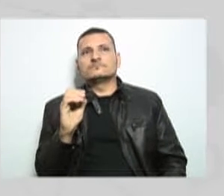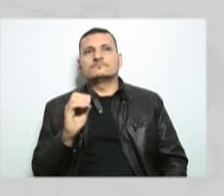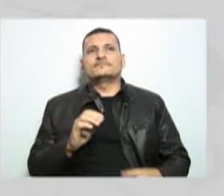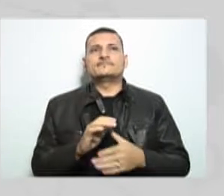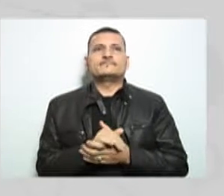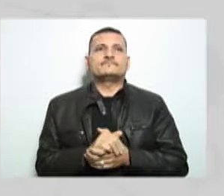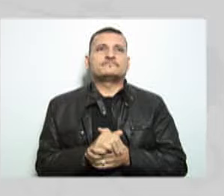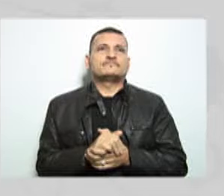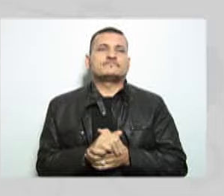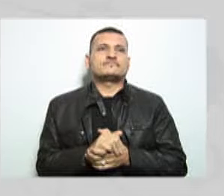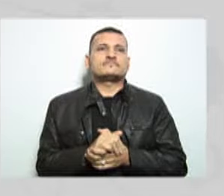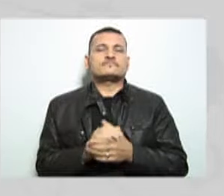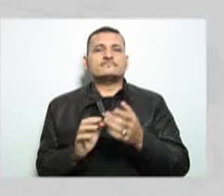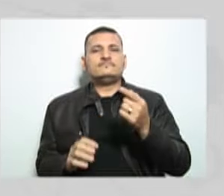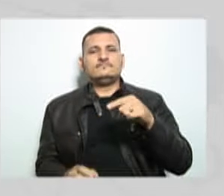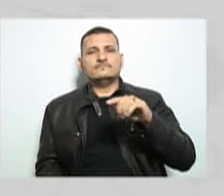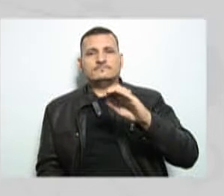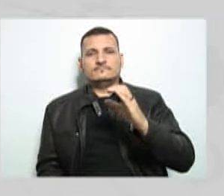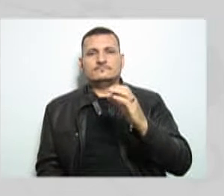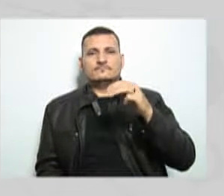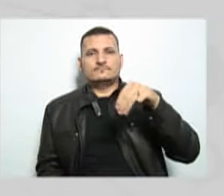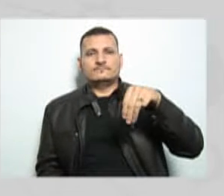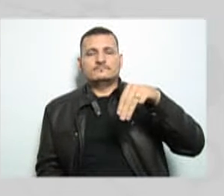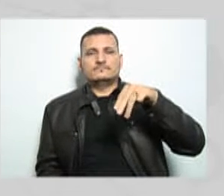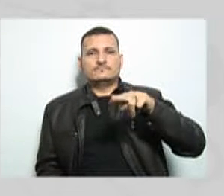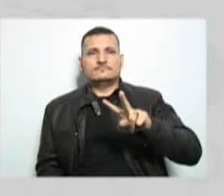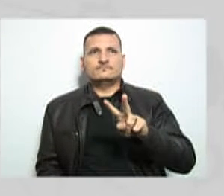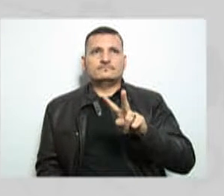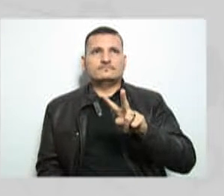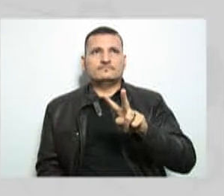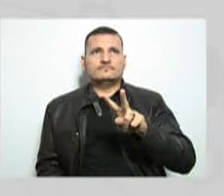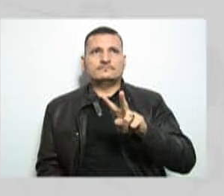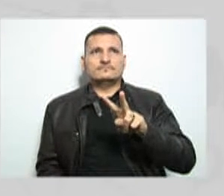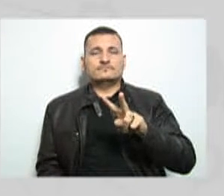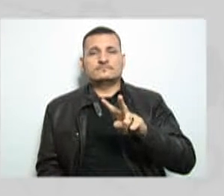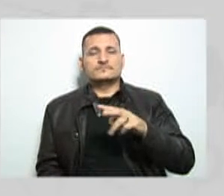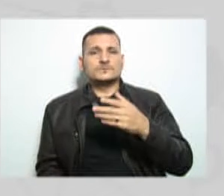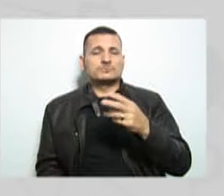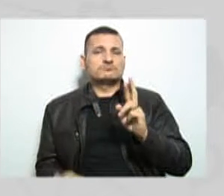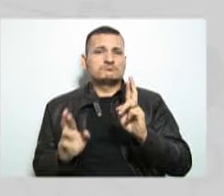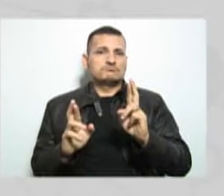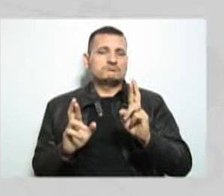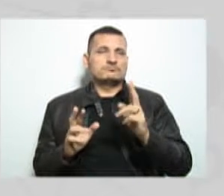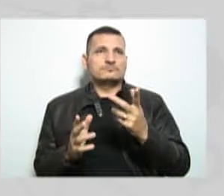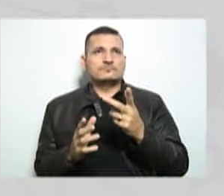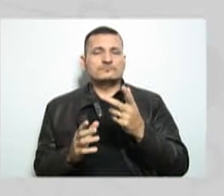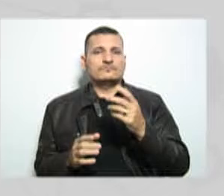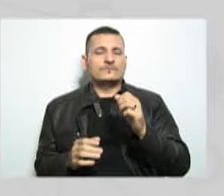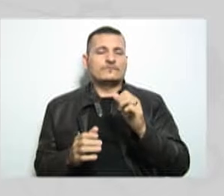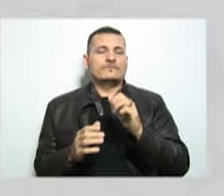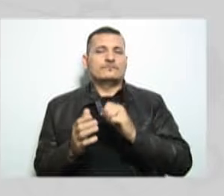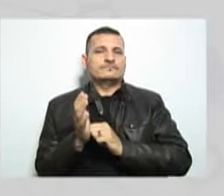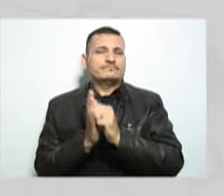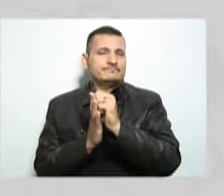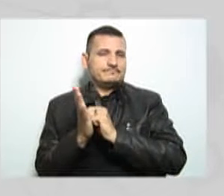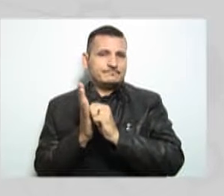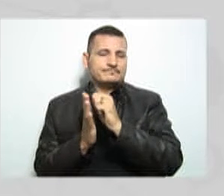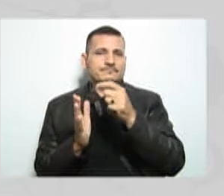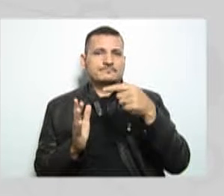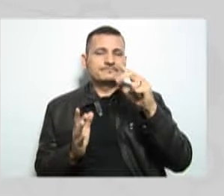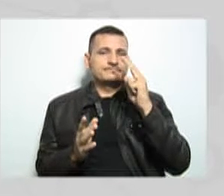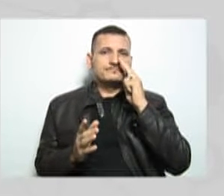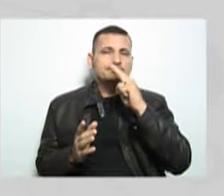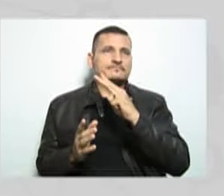meu CMV, tá bom? Espero que tenha ficado, eu vou apagar para vocês verem direitinho